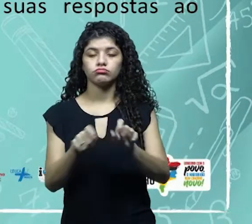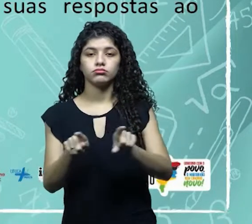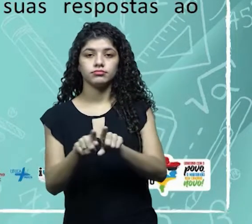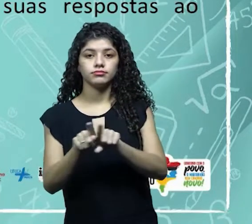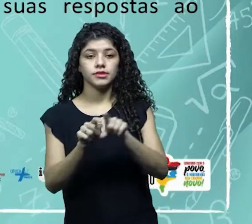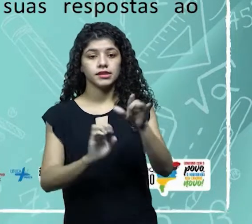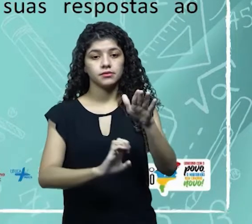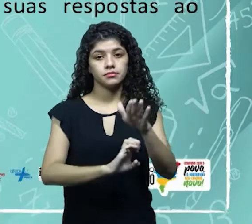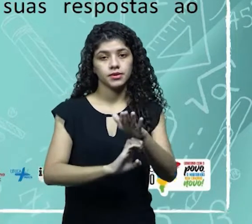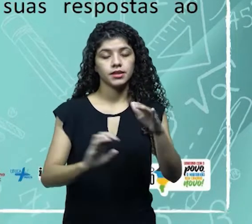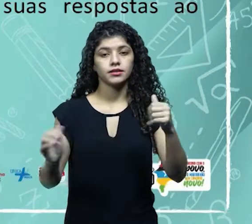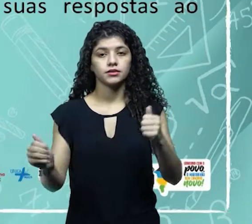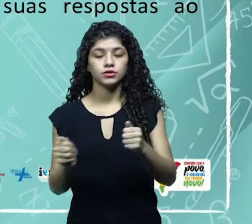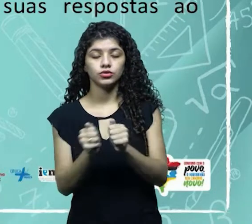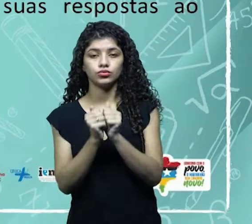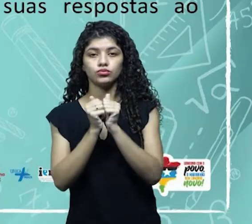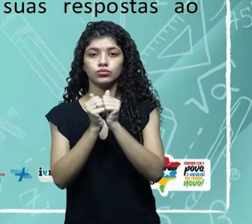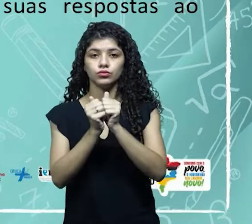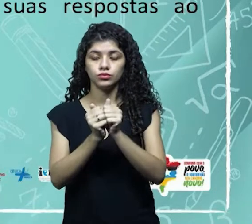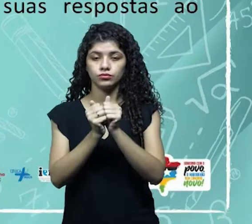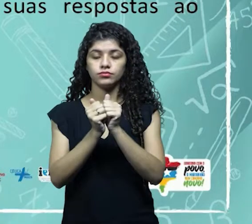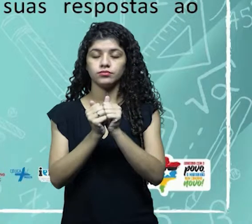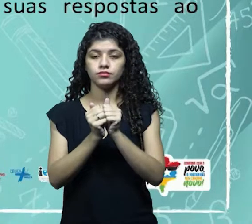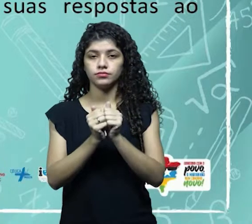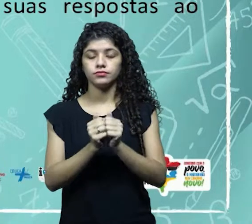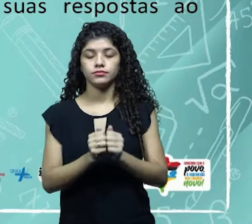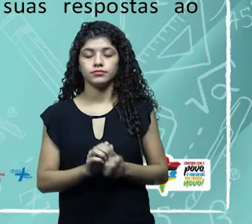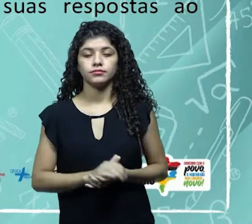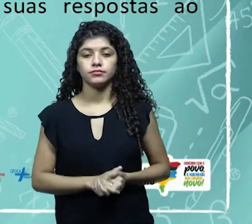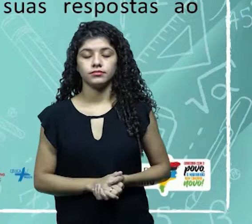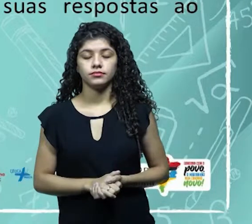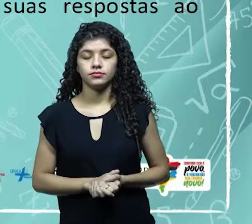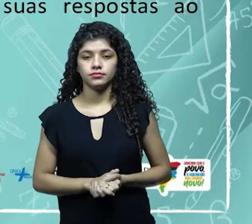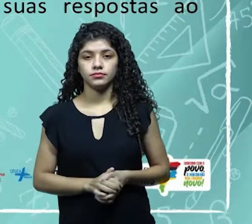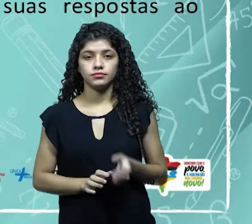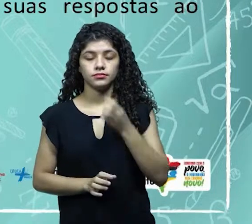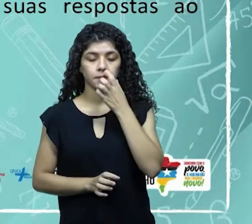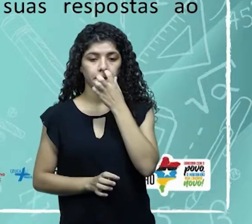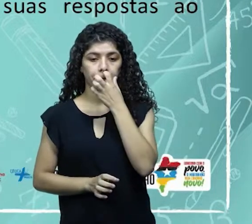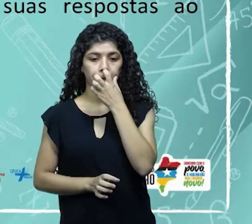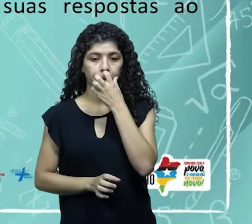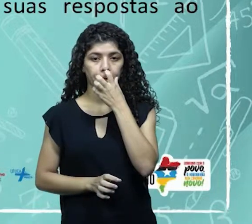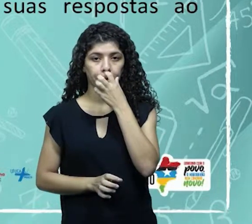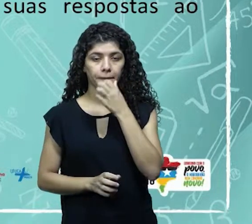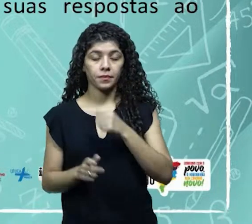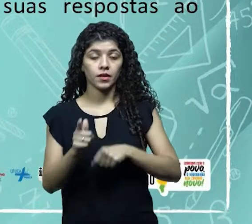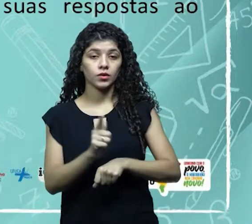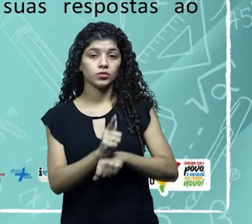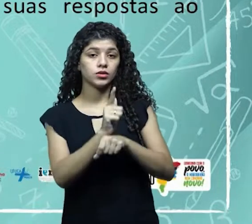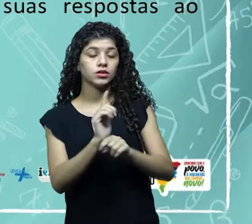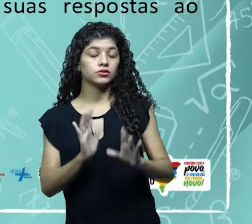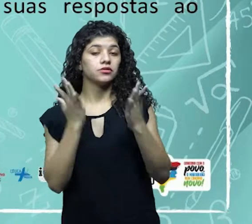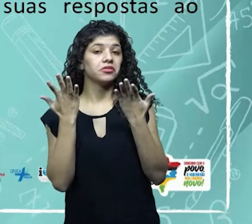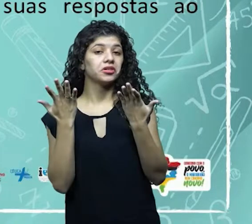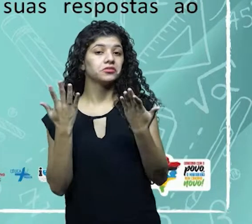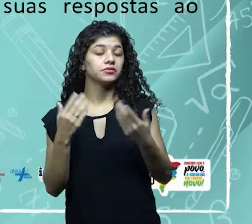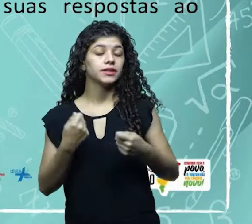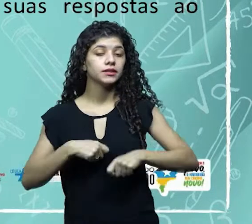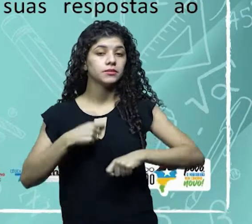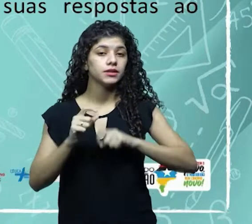parceiros as pessoas e as organizações que provavelmente a gente vai